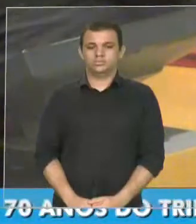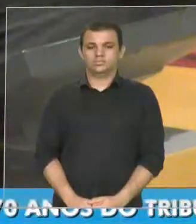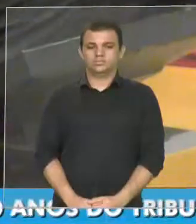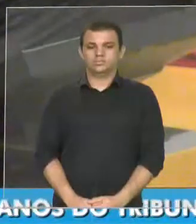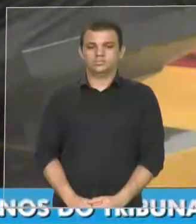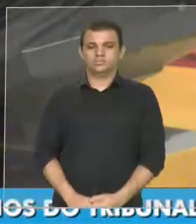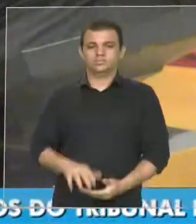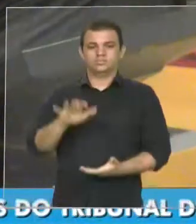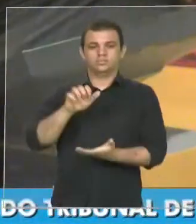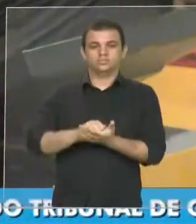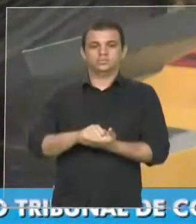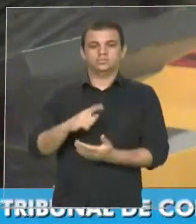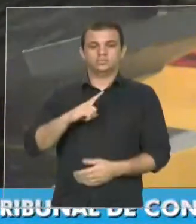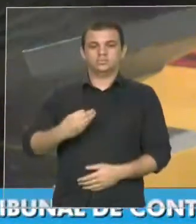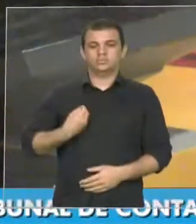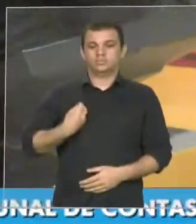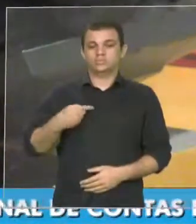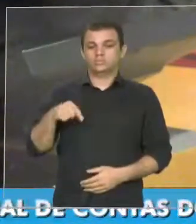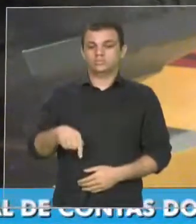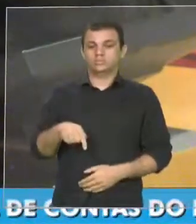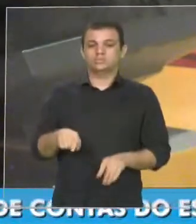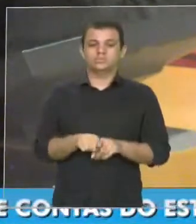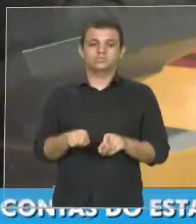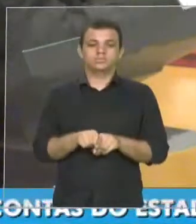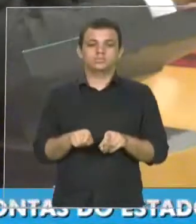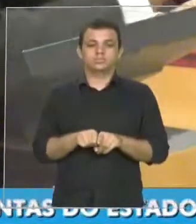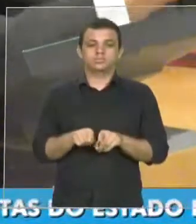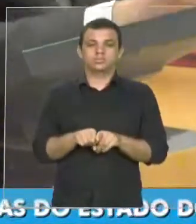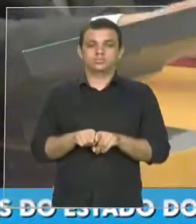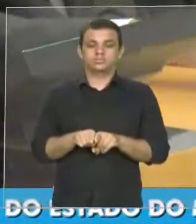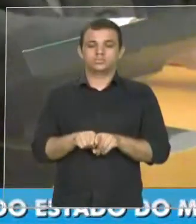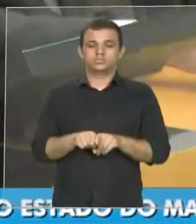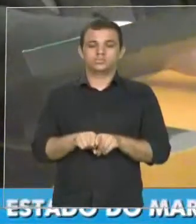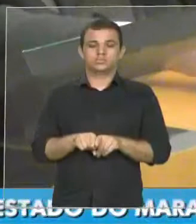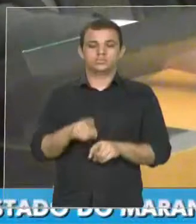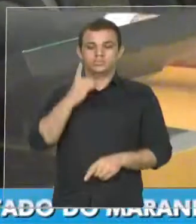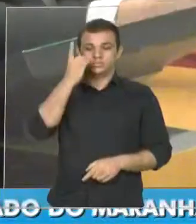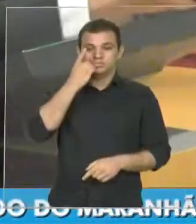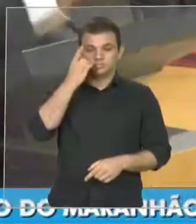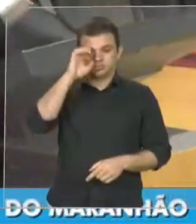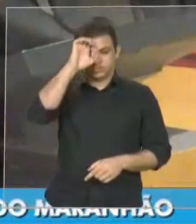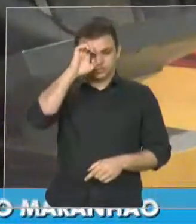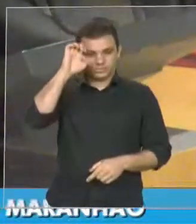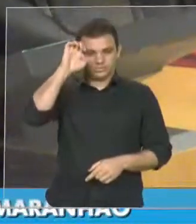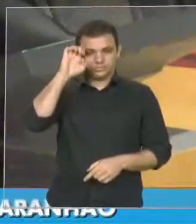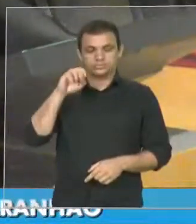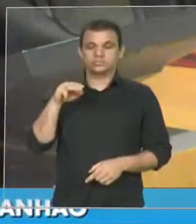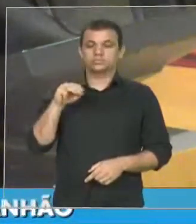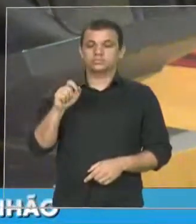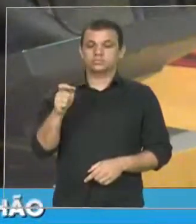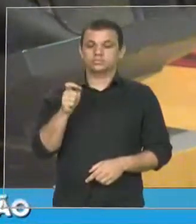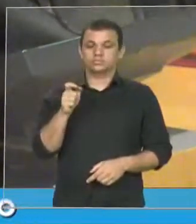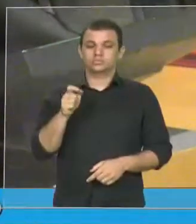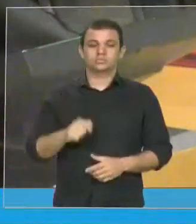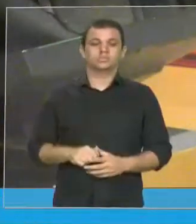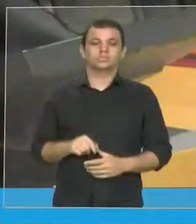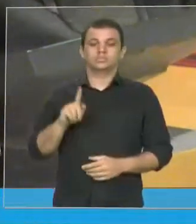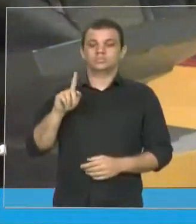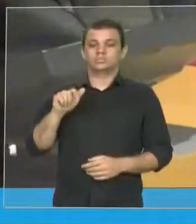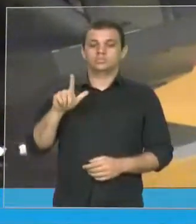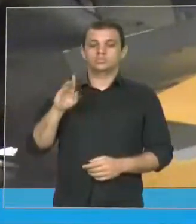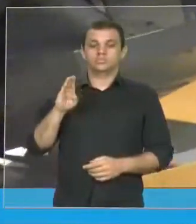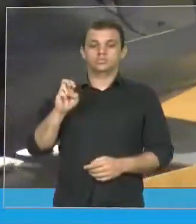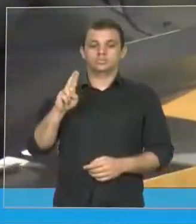Registro a presença no plenário dos deputados Eduardo Braide, Max Barros, Glaubert